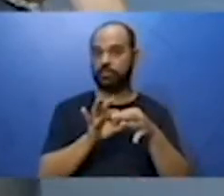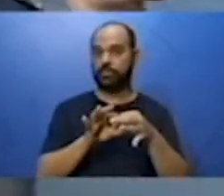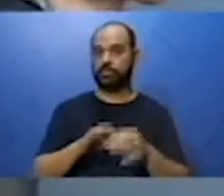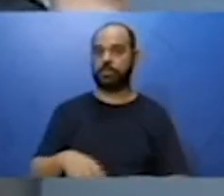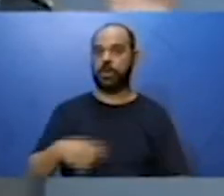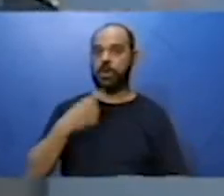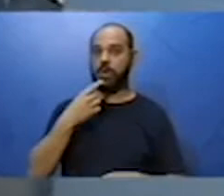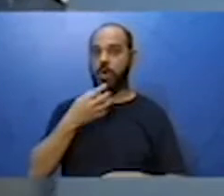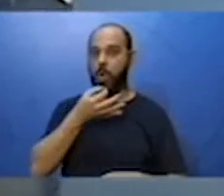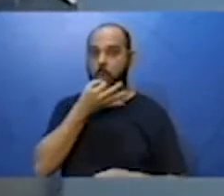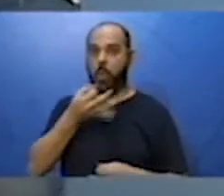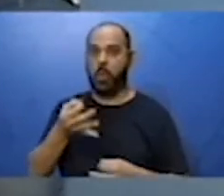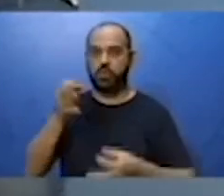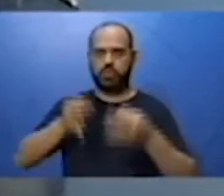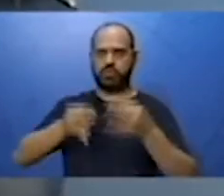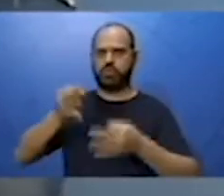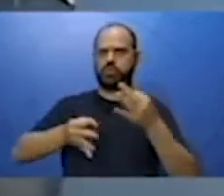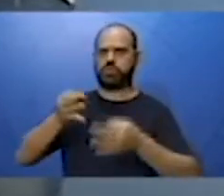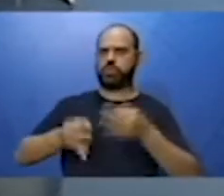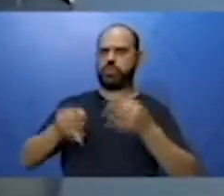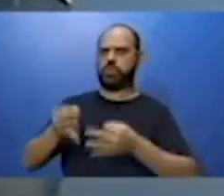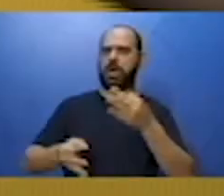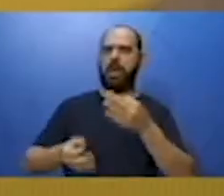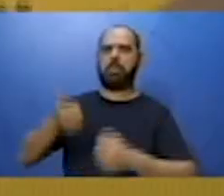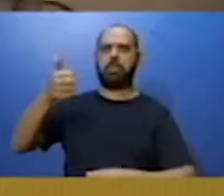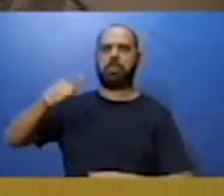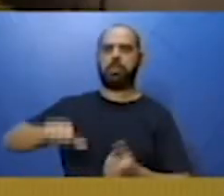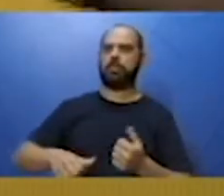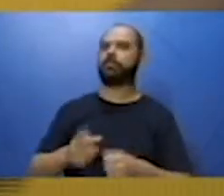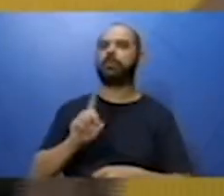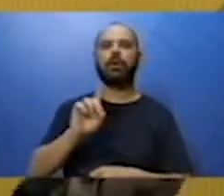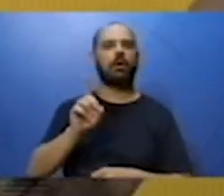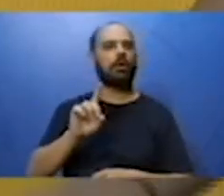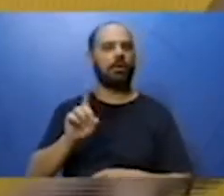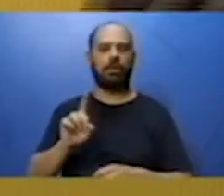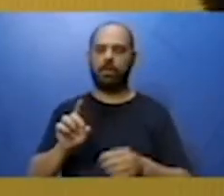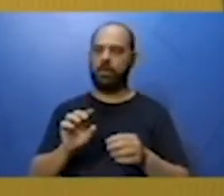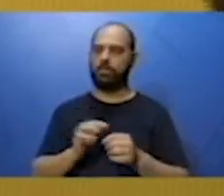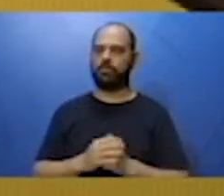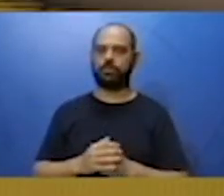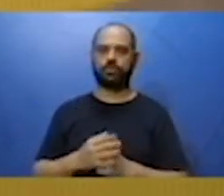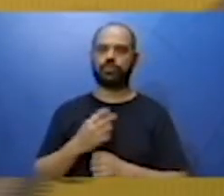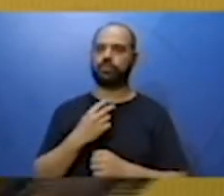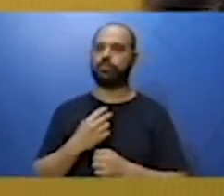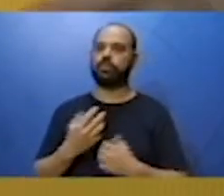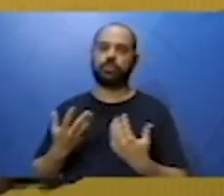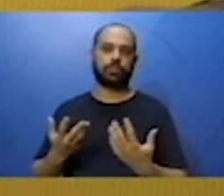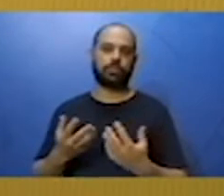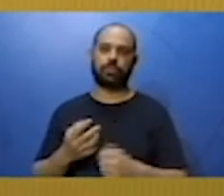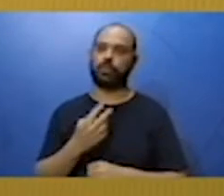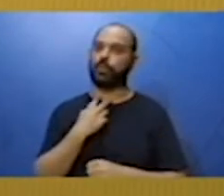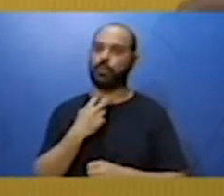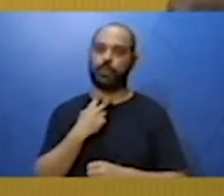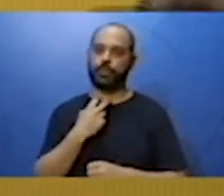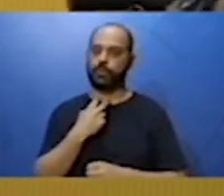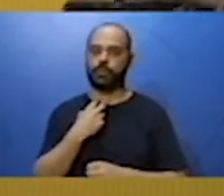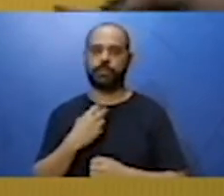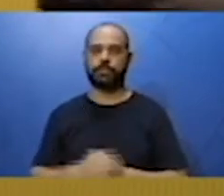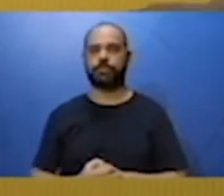julgar, a gente não pode julgar o sofrimento do outro, a gente não pode medir o sofrimento do outro com a mesma régua da nossa,